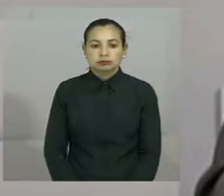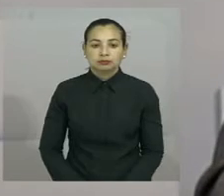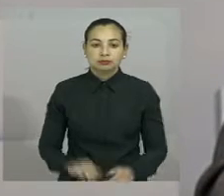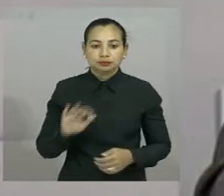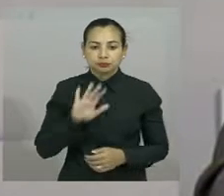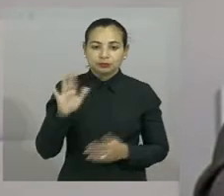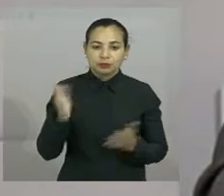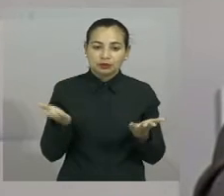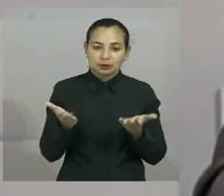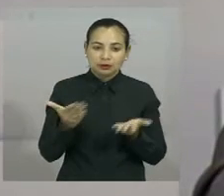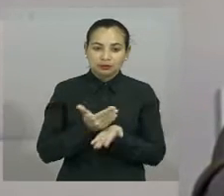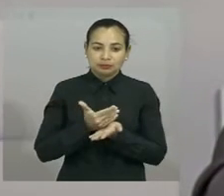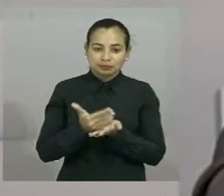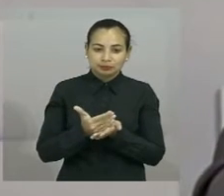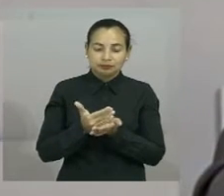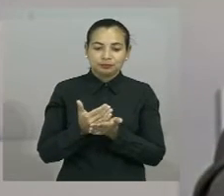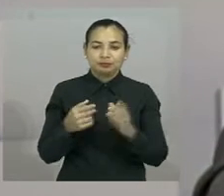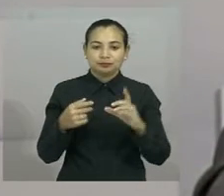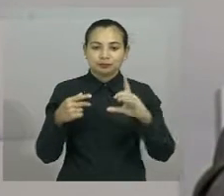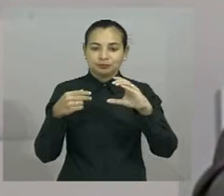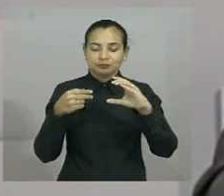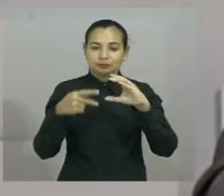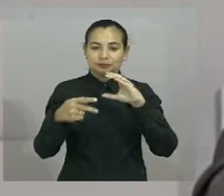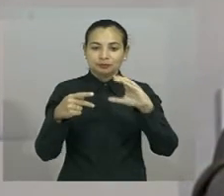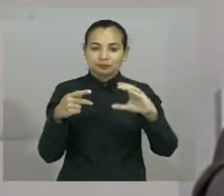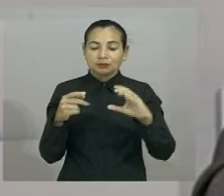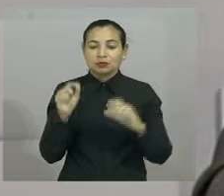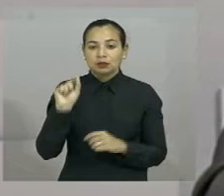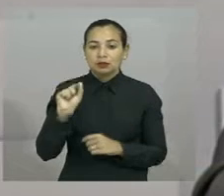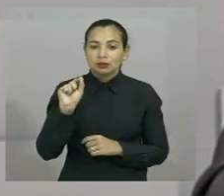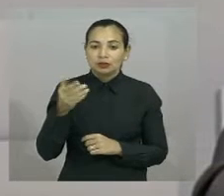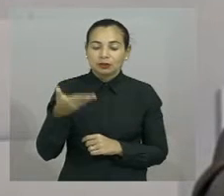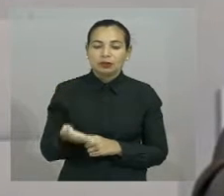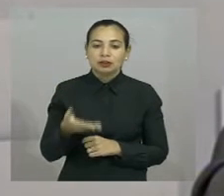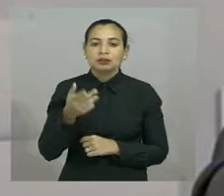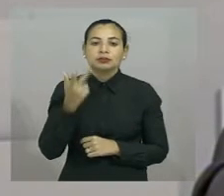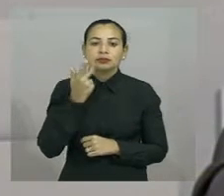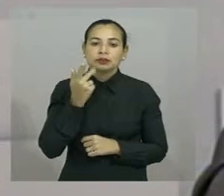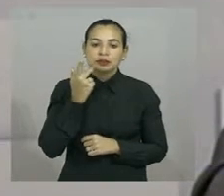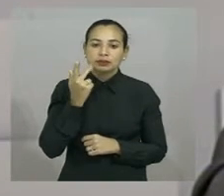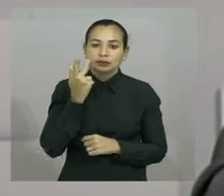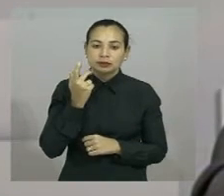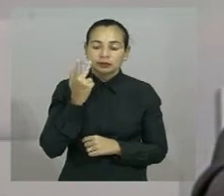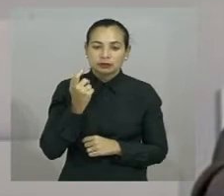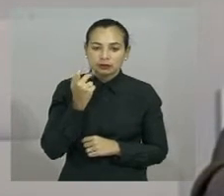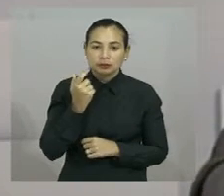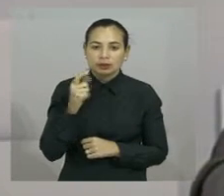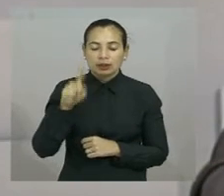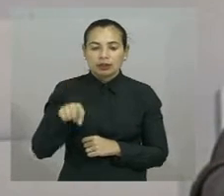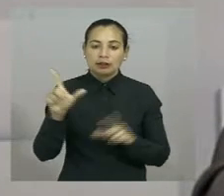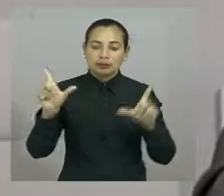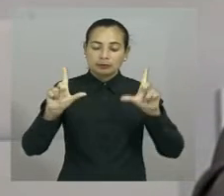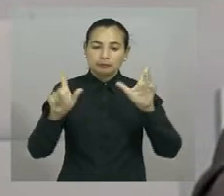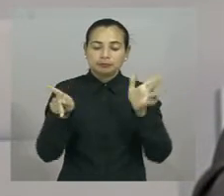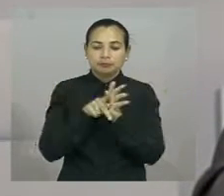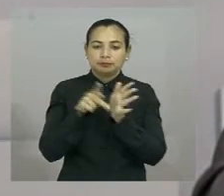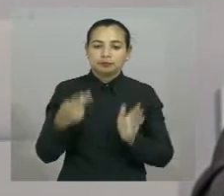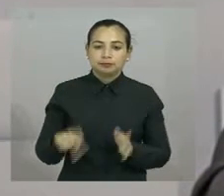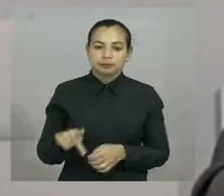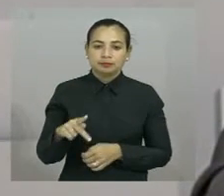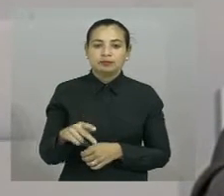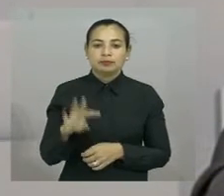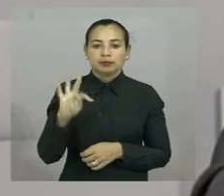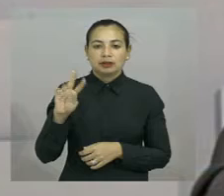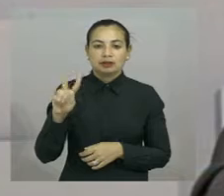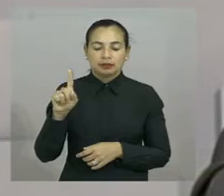Olá, estamos iniciando o plenário da cidade pela TV Fortaleza, a emissora da Câmara Municipal. Eu vou conversar agora